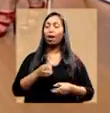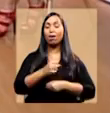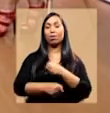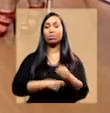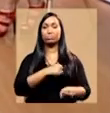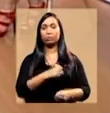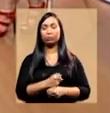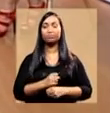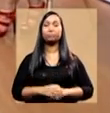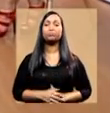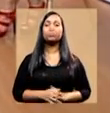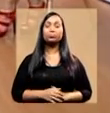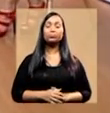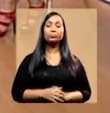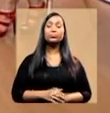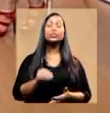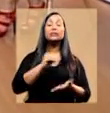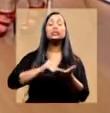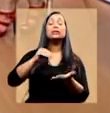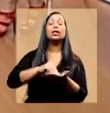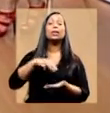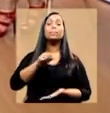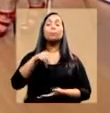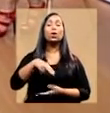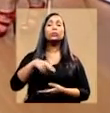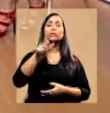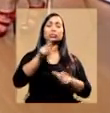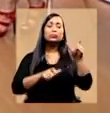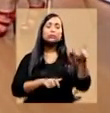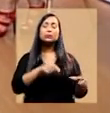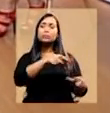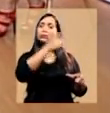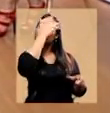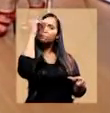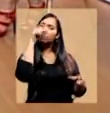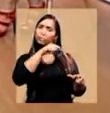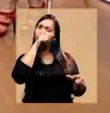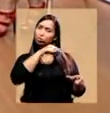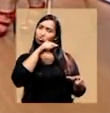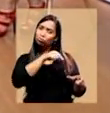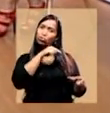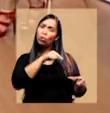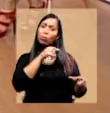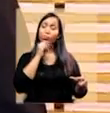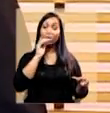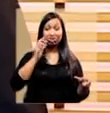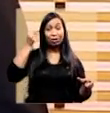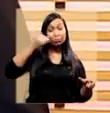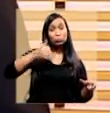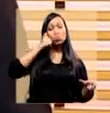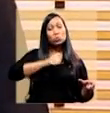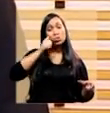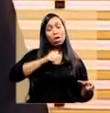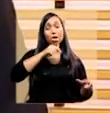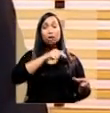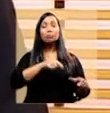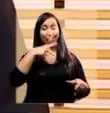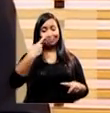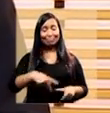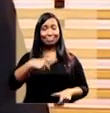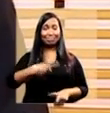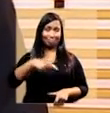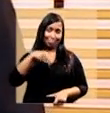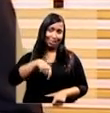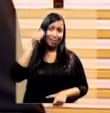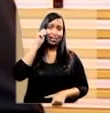protetiva desse ano. Secretária Mauri, e o agressor? A gente falou muito das agredidas. Existe algo aqui